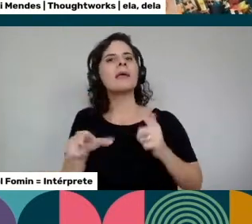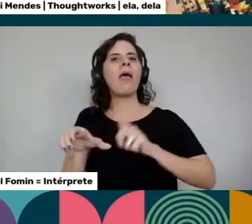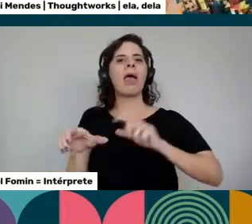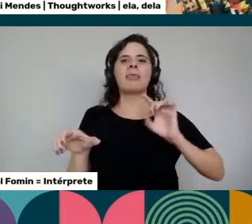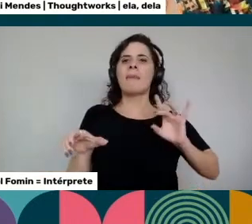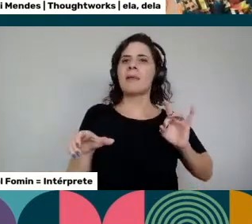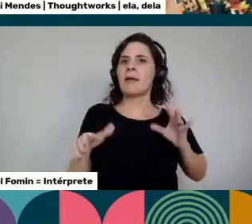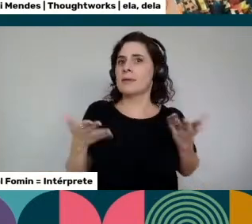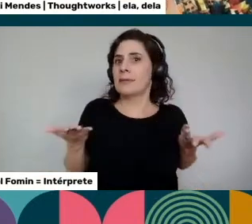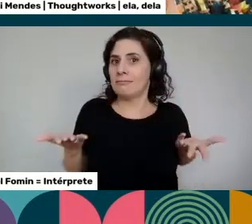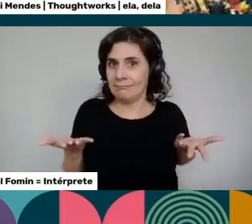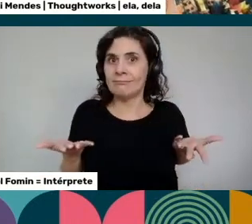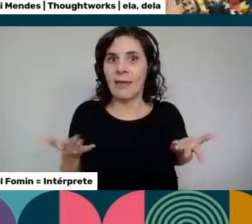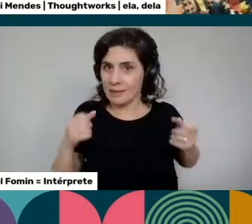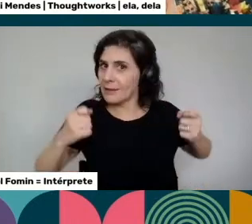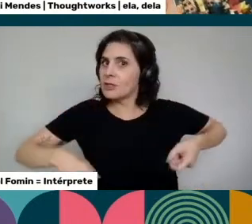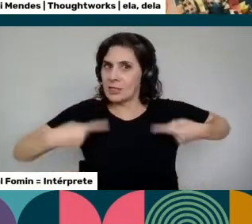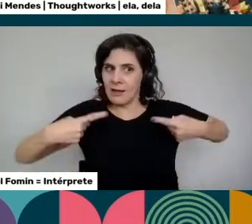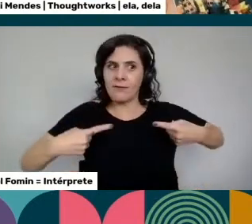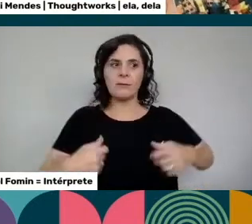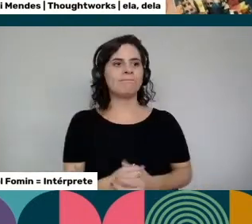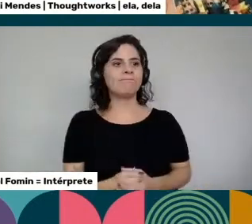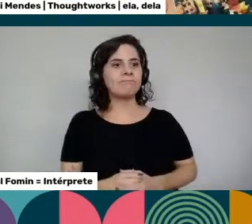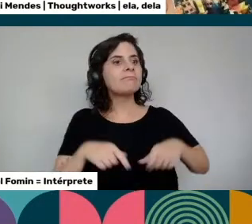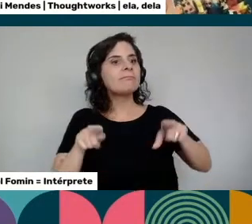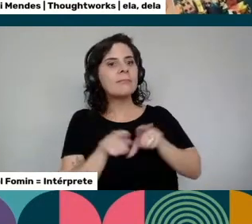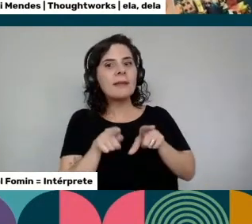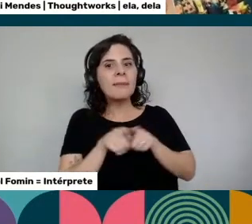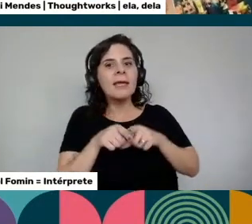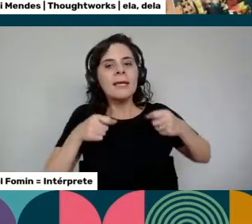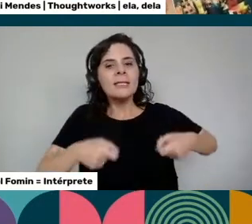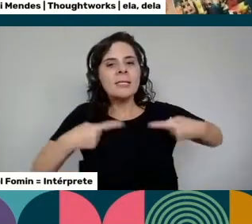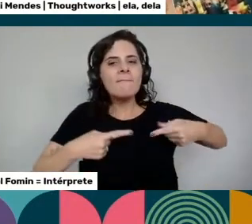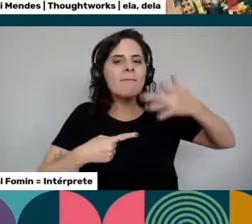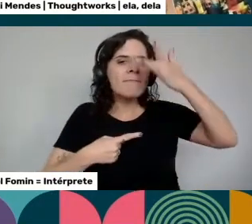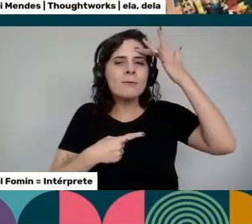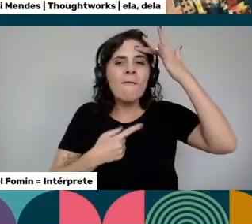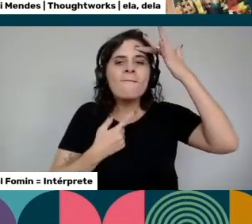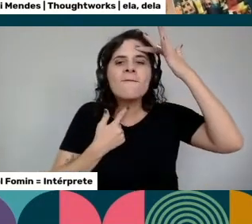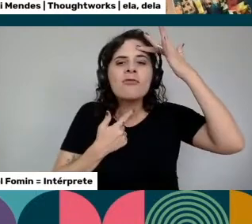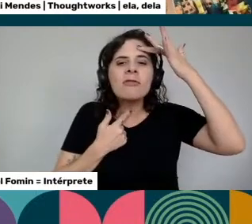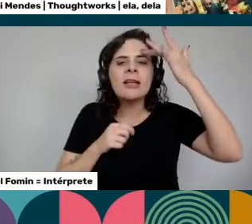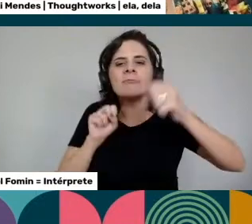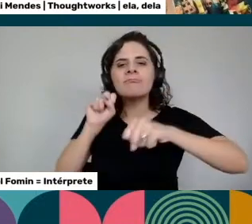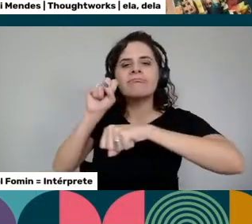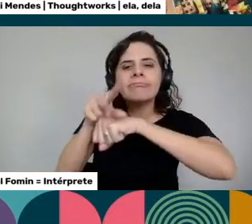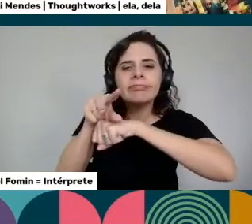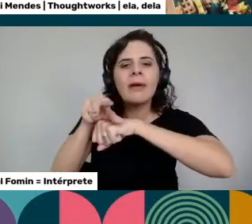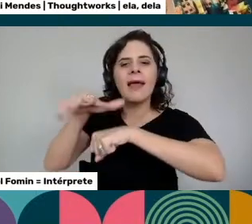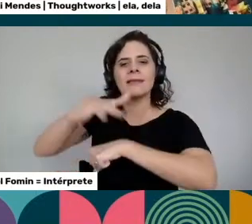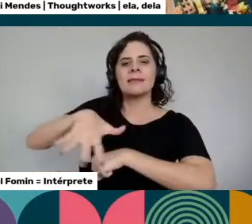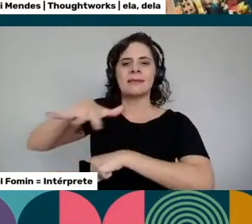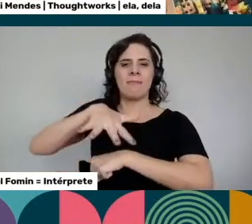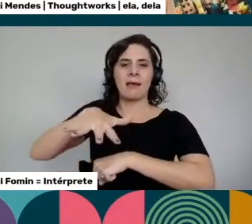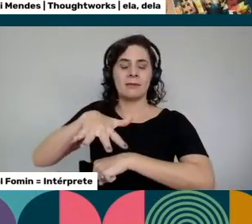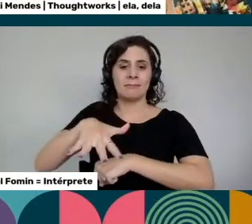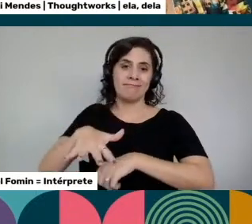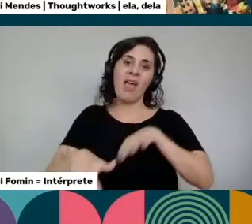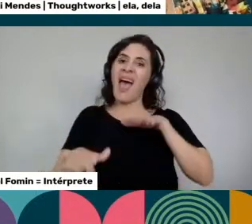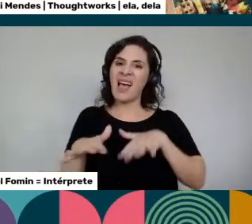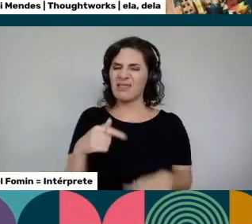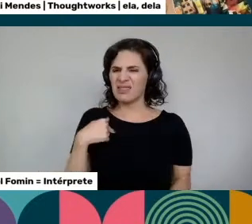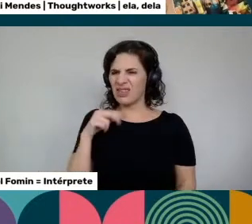hoje, e o desafio também dessas pessoas quererem estar nesses espaços, né? Então, como elas não se veem nesses